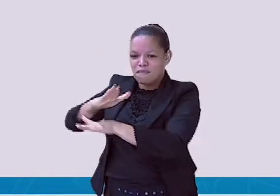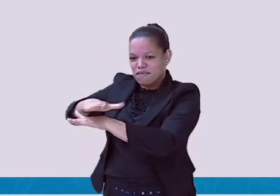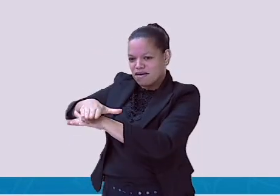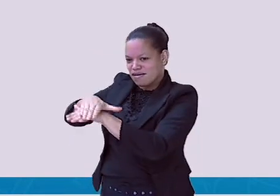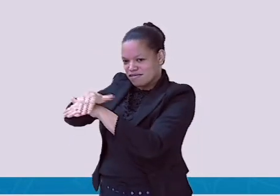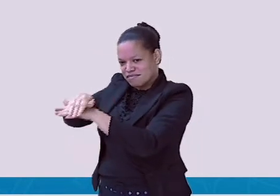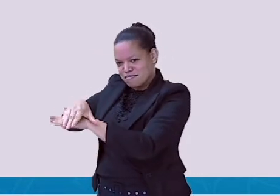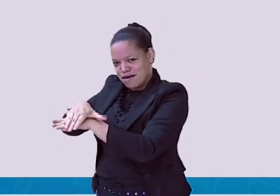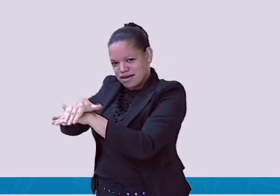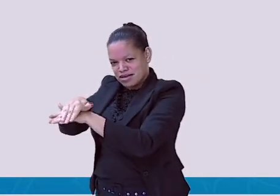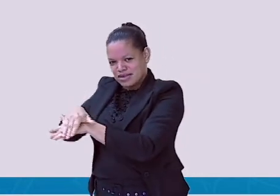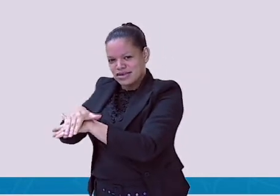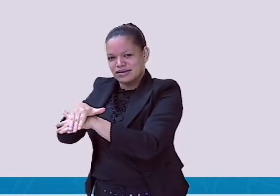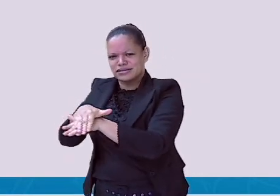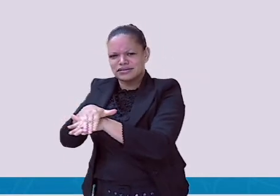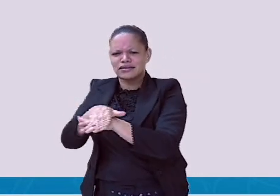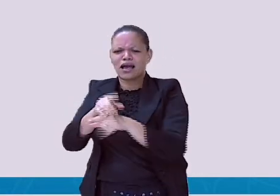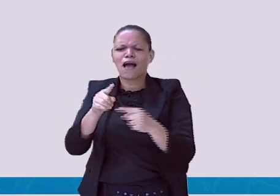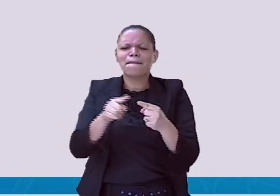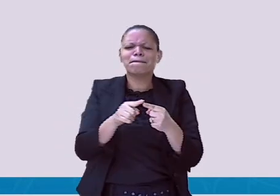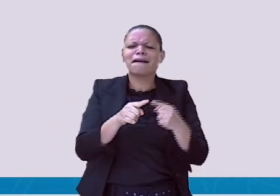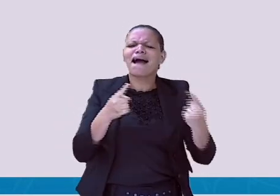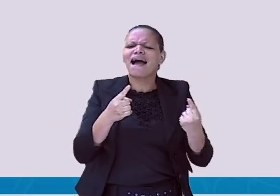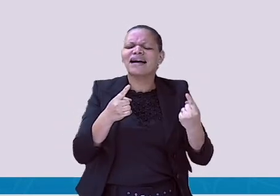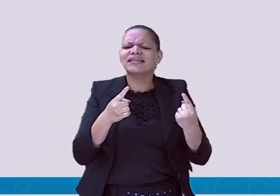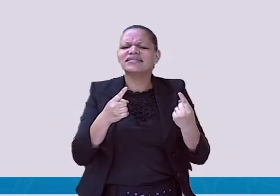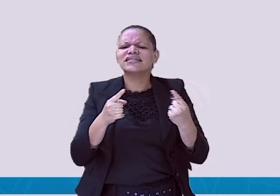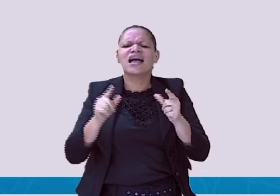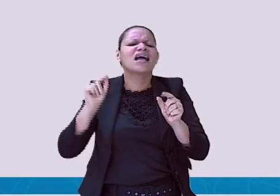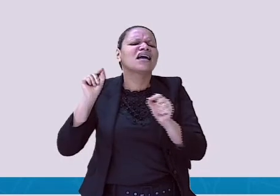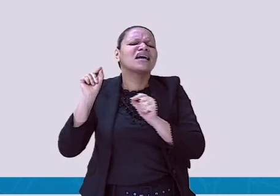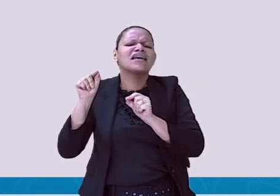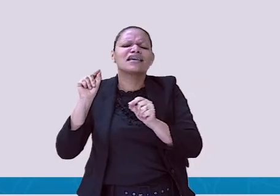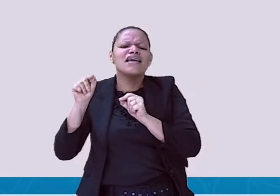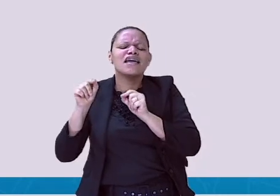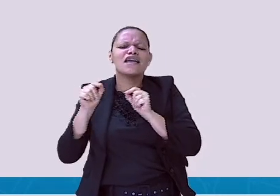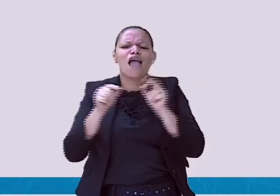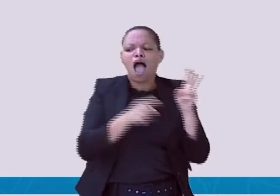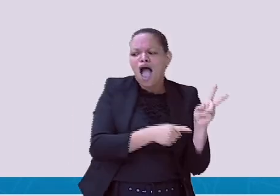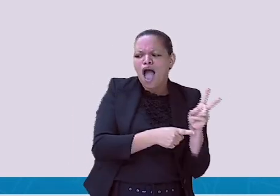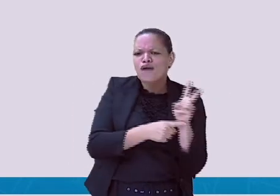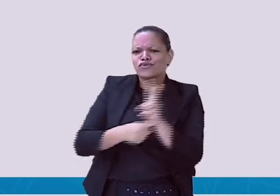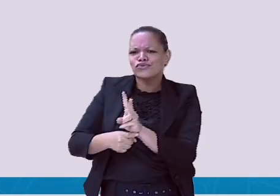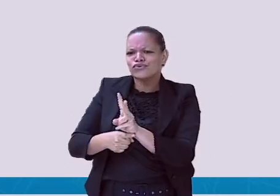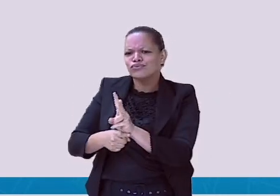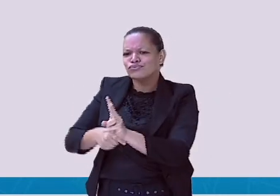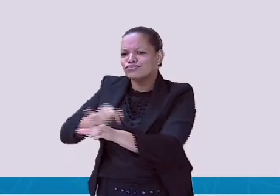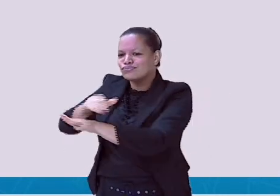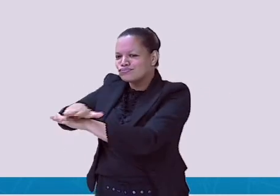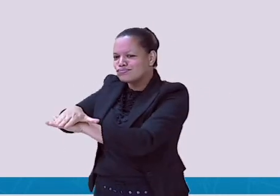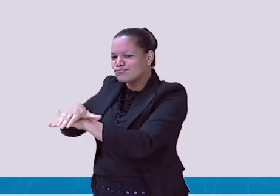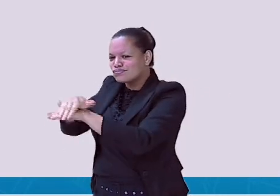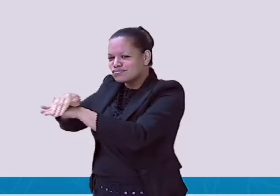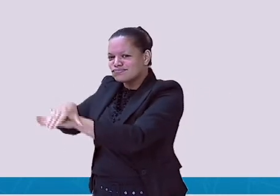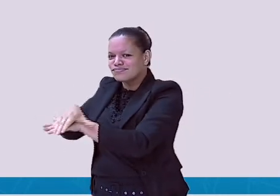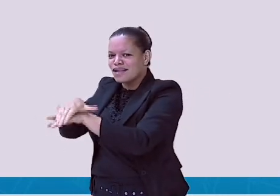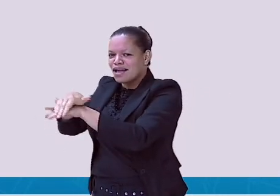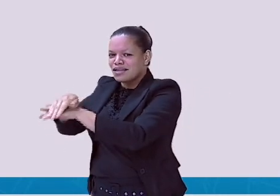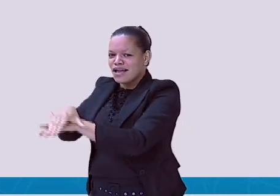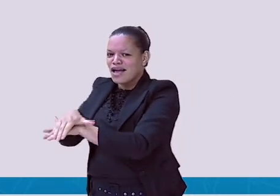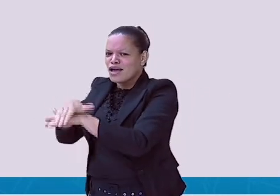pernas ou das nadadeiras. Com certeza, essa questão você foi logo em